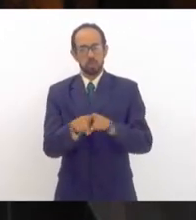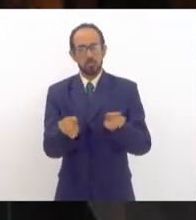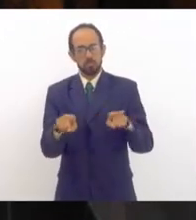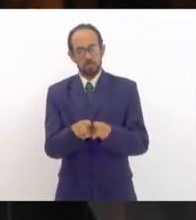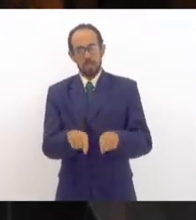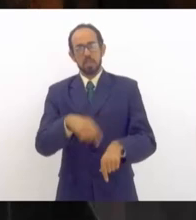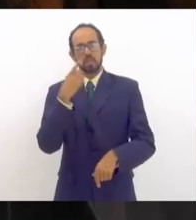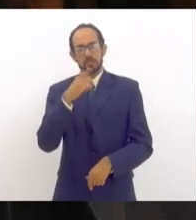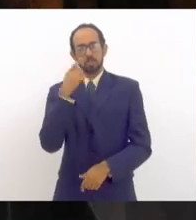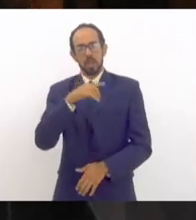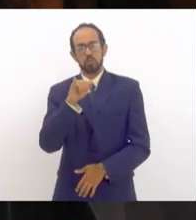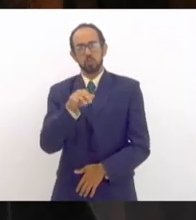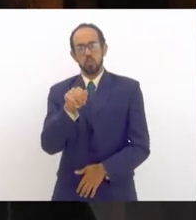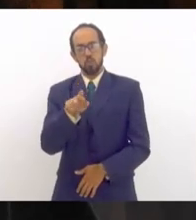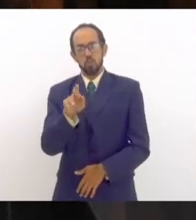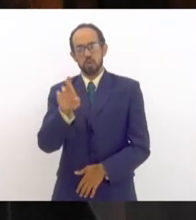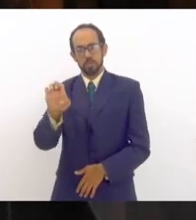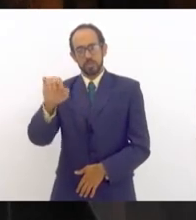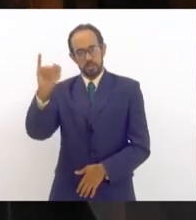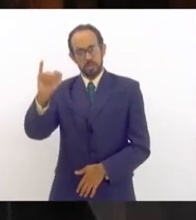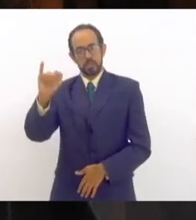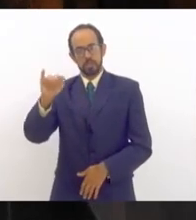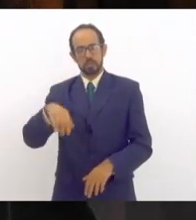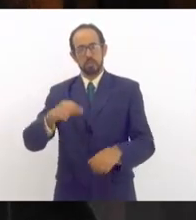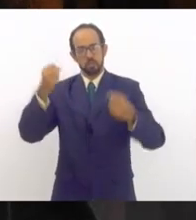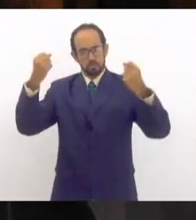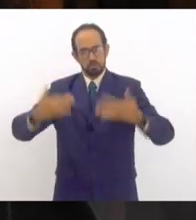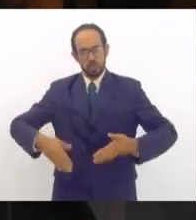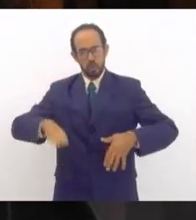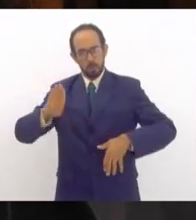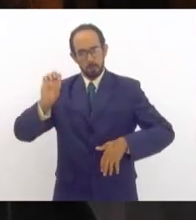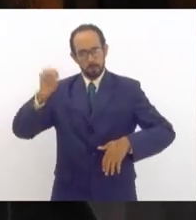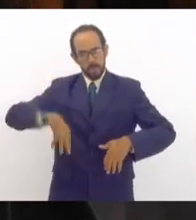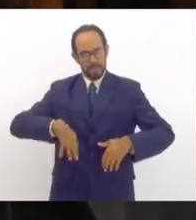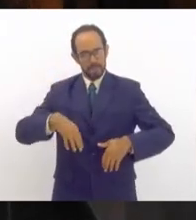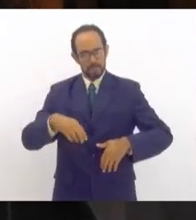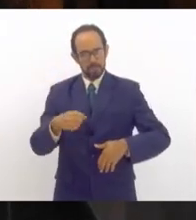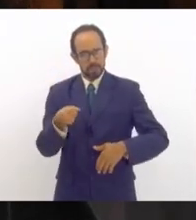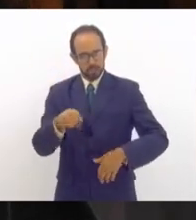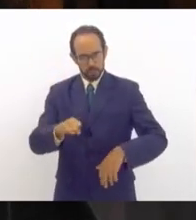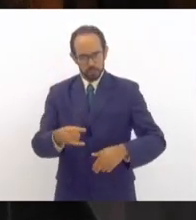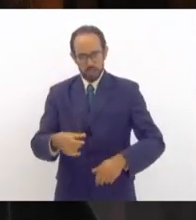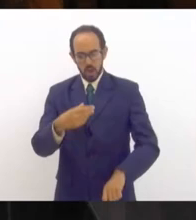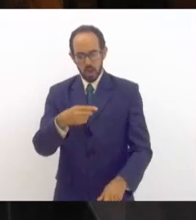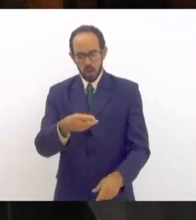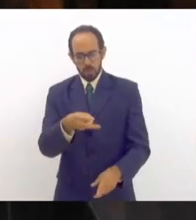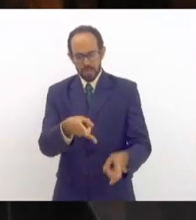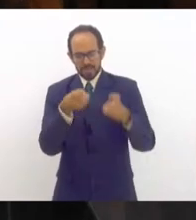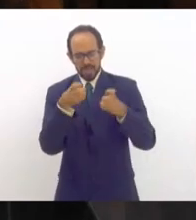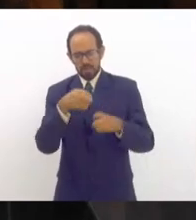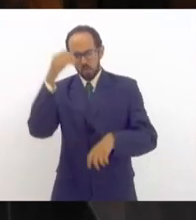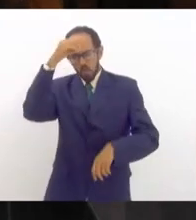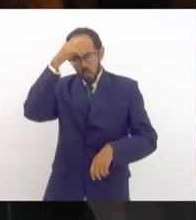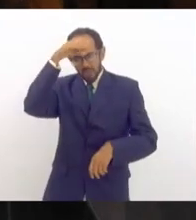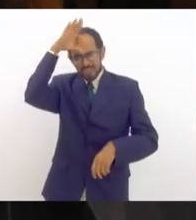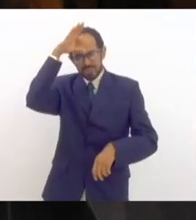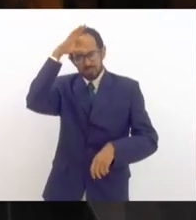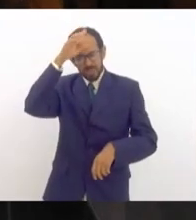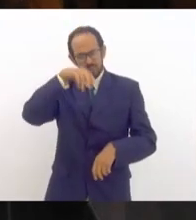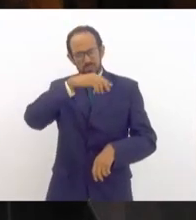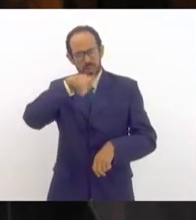deputado Yuri foi muito bem esplanado quando você olha o normal de uma empresa ela preste serviço em 31